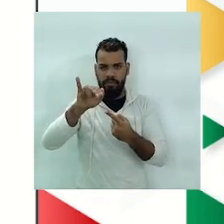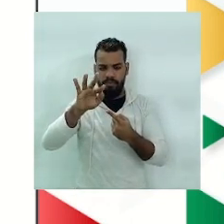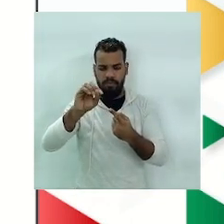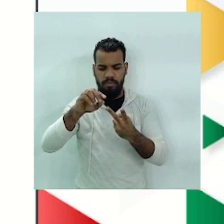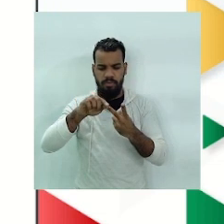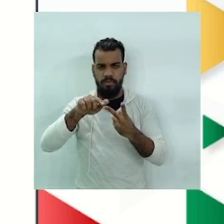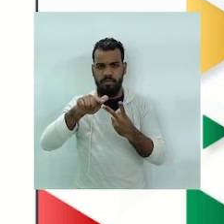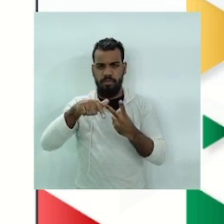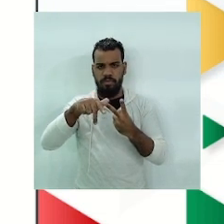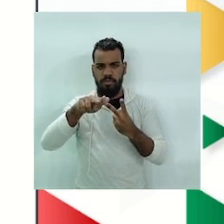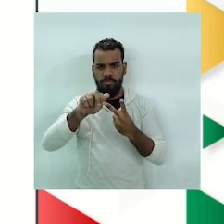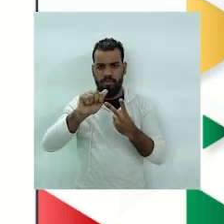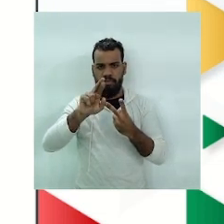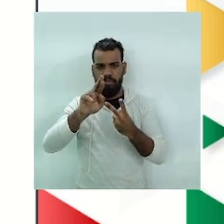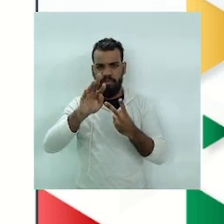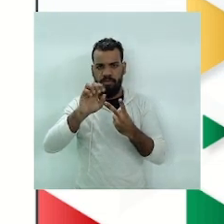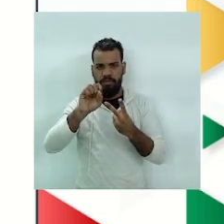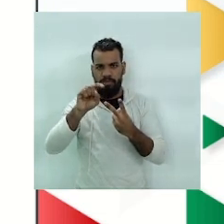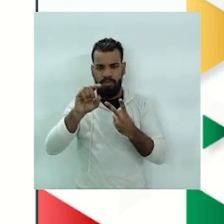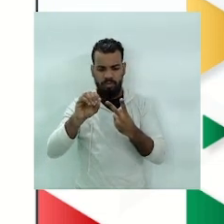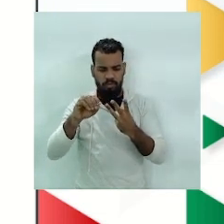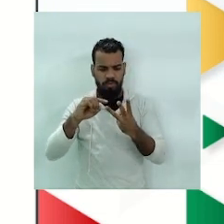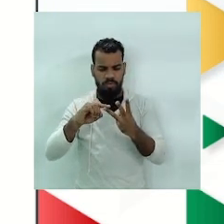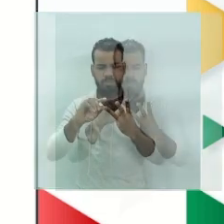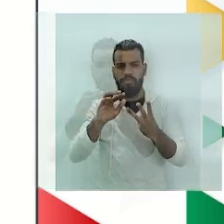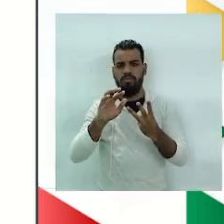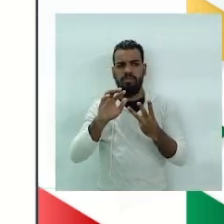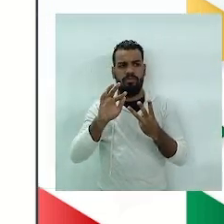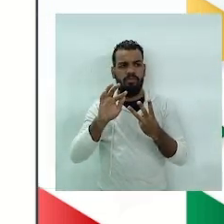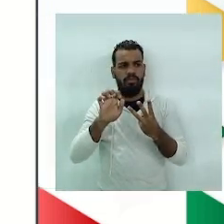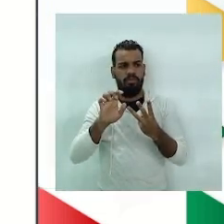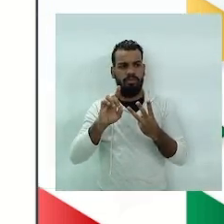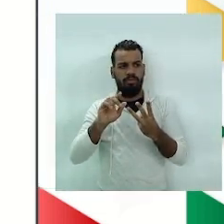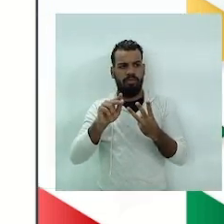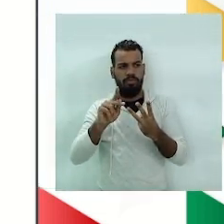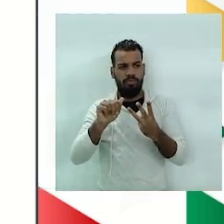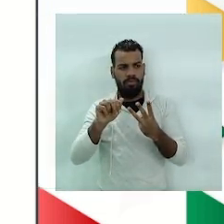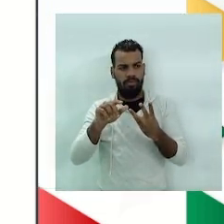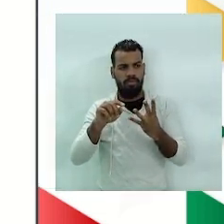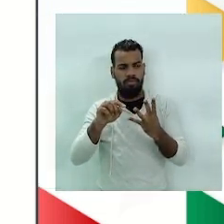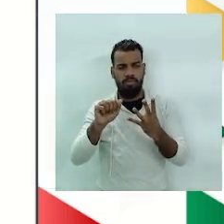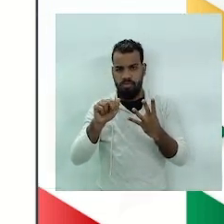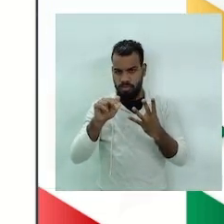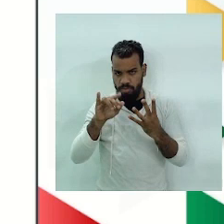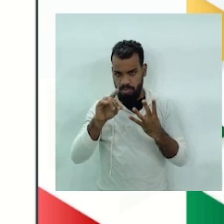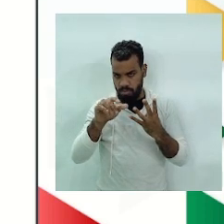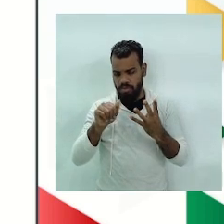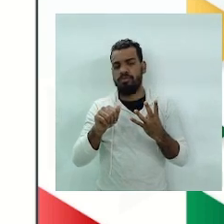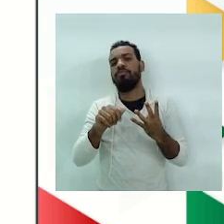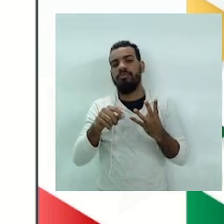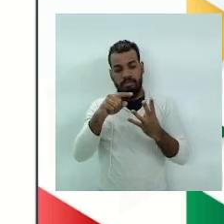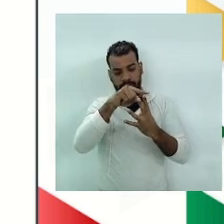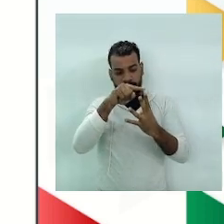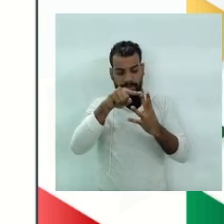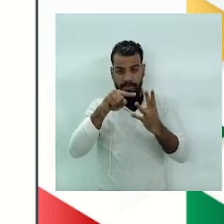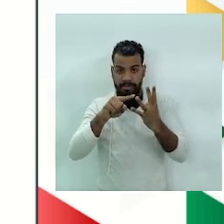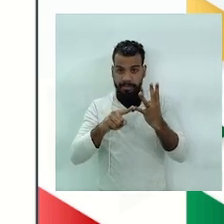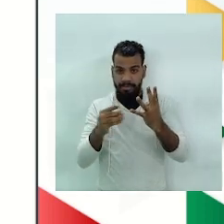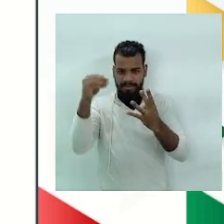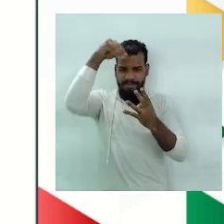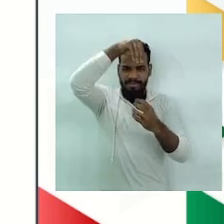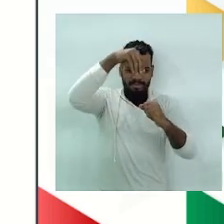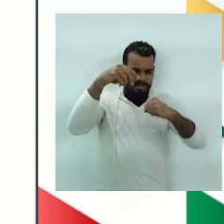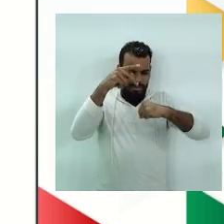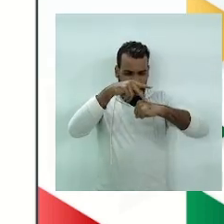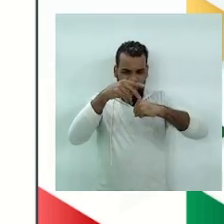o feldspalto e a mica. Então, a maioria das rochas é formada por esses minerais. Vocês podem observar, junto com